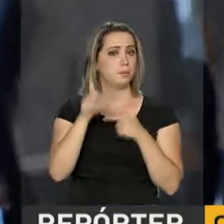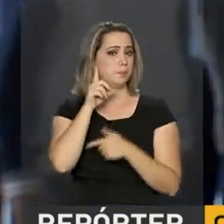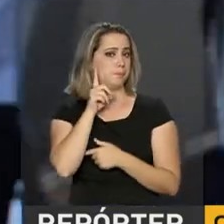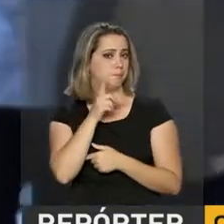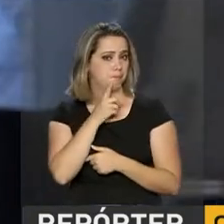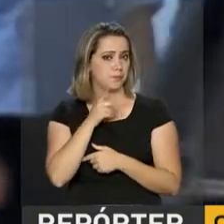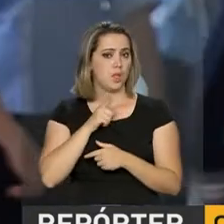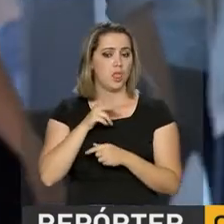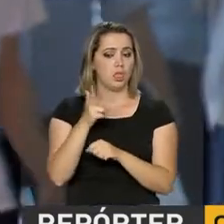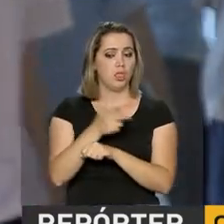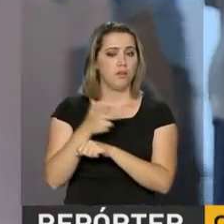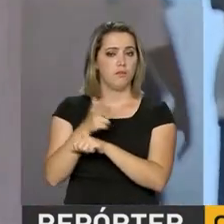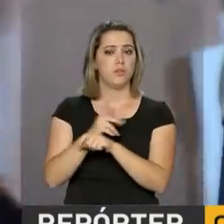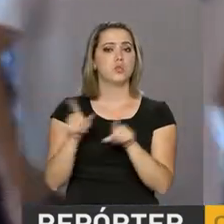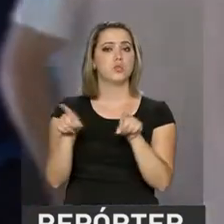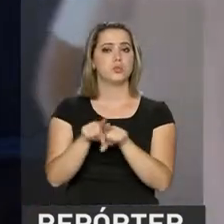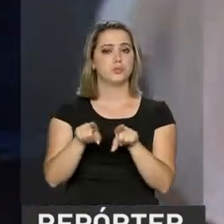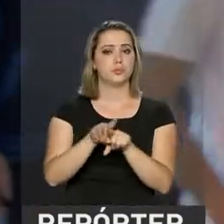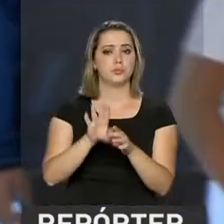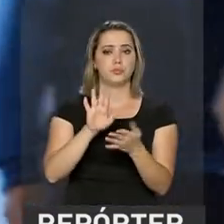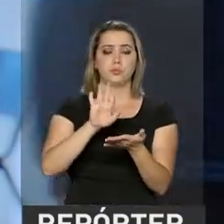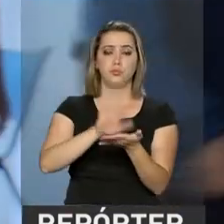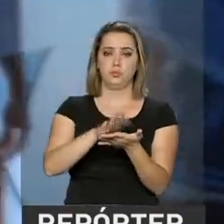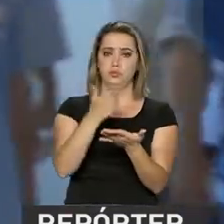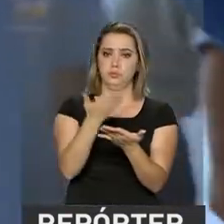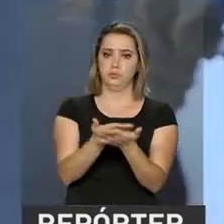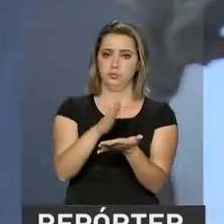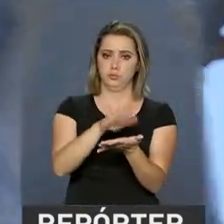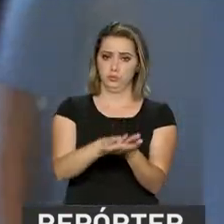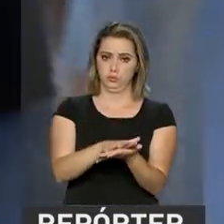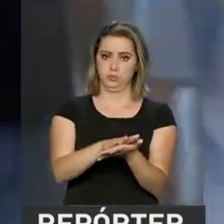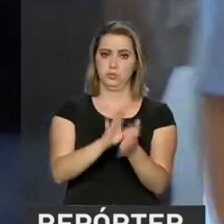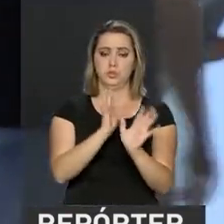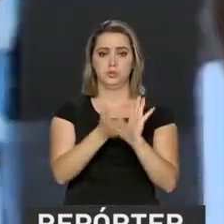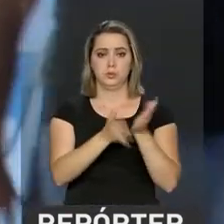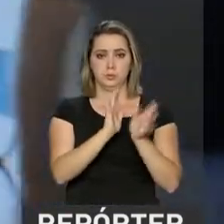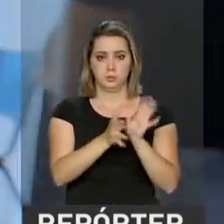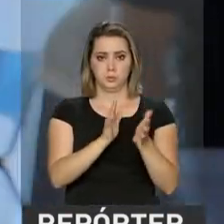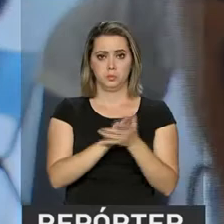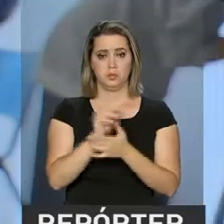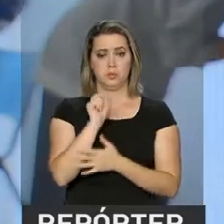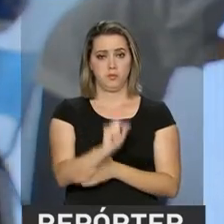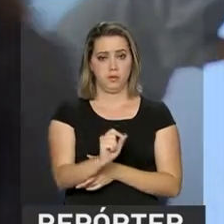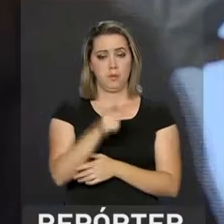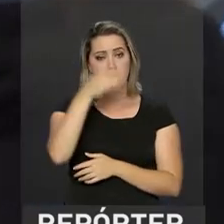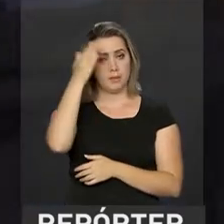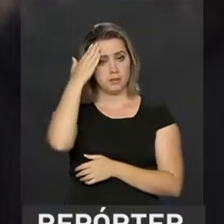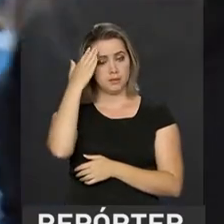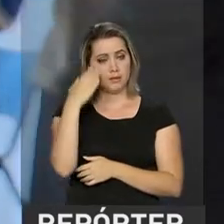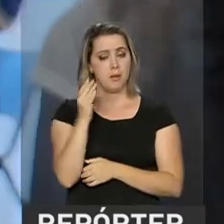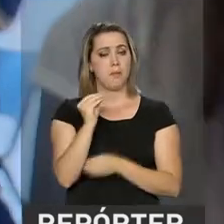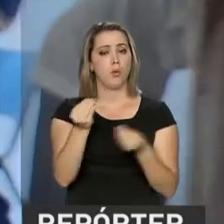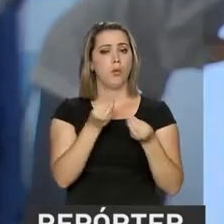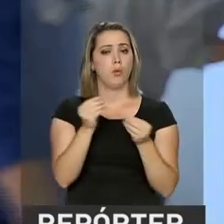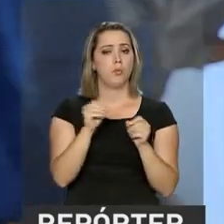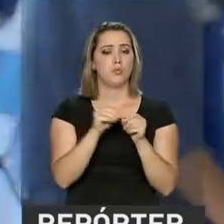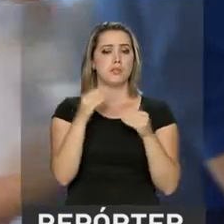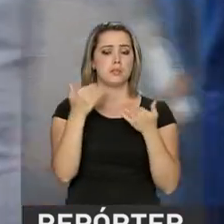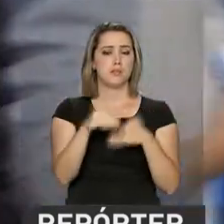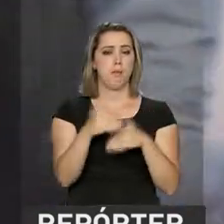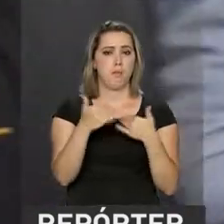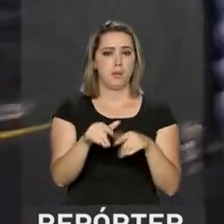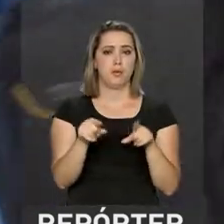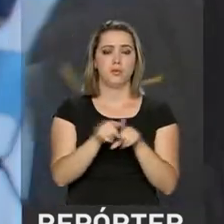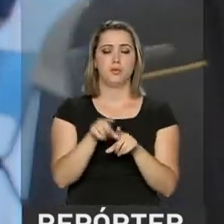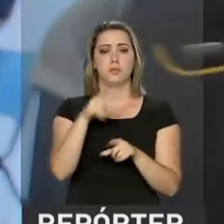com vídeos e tradutores especializados na língua brasileira de sinais, Libras, para orientação durante a prova. E os